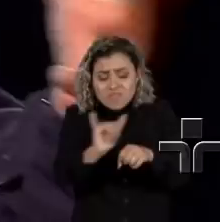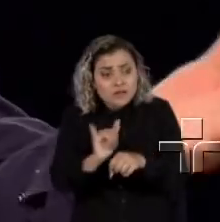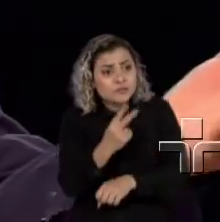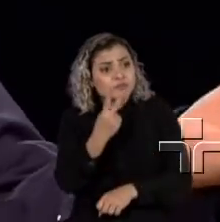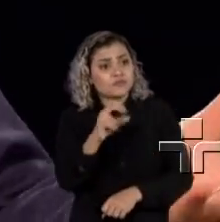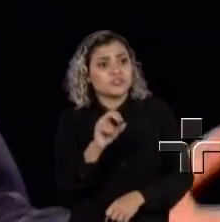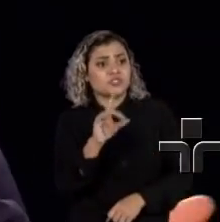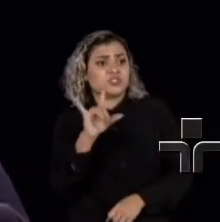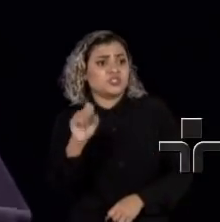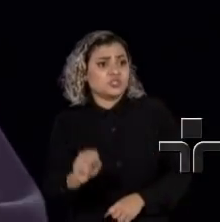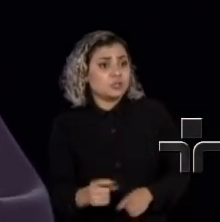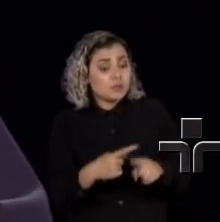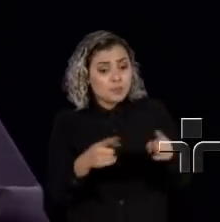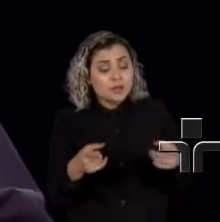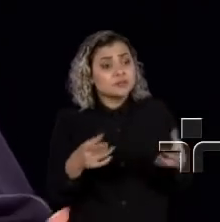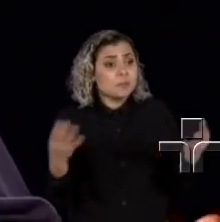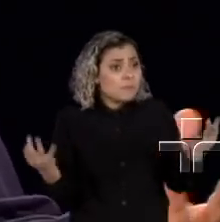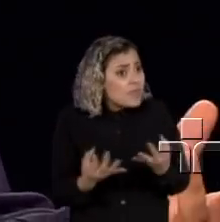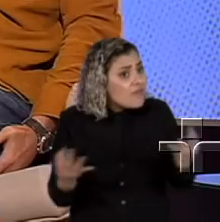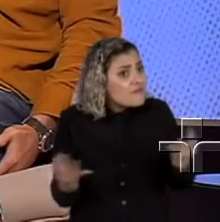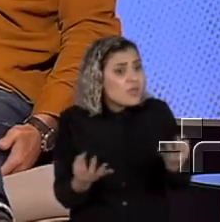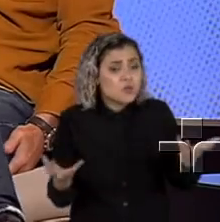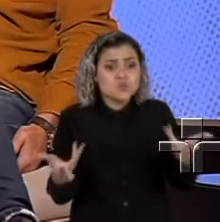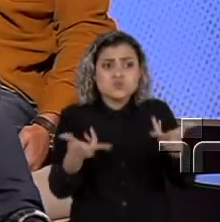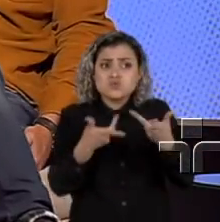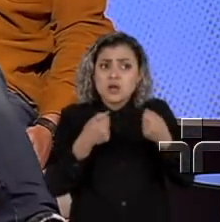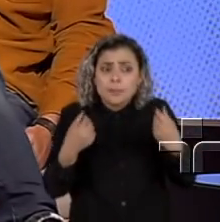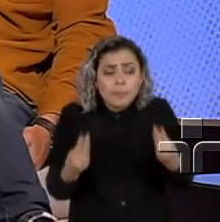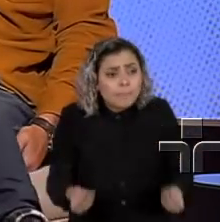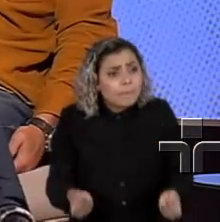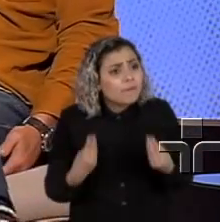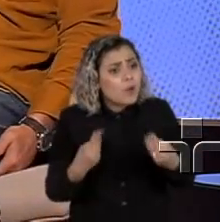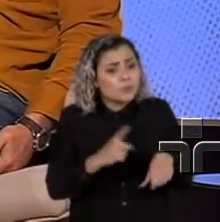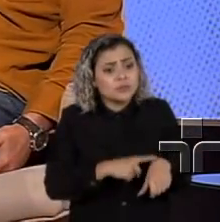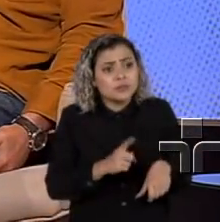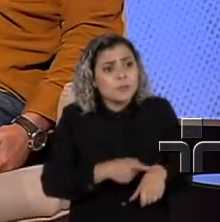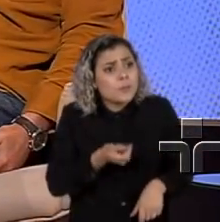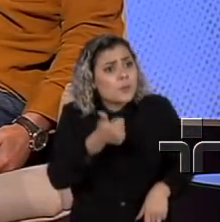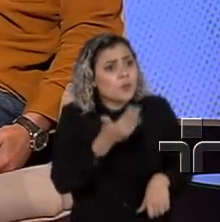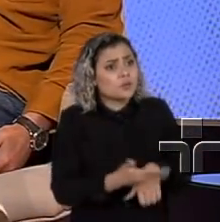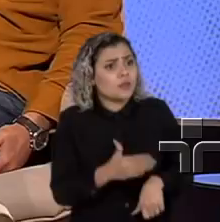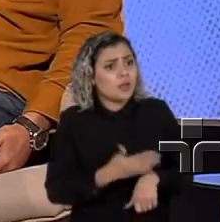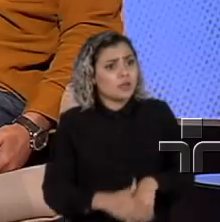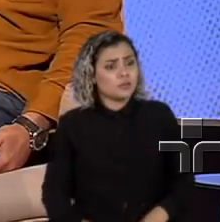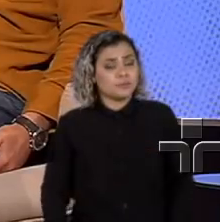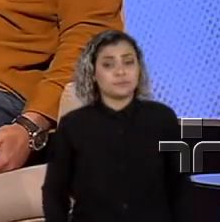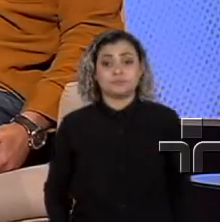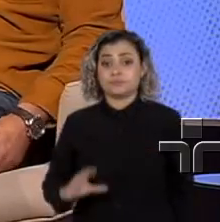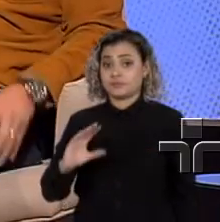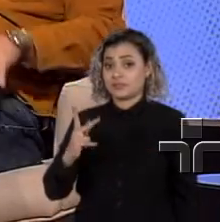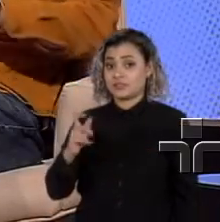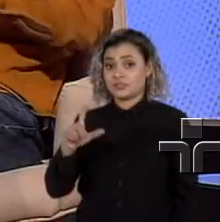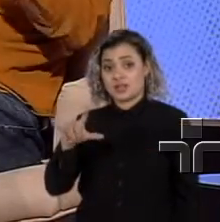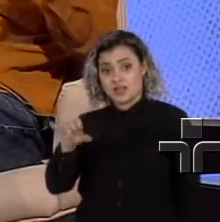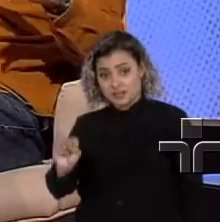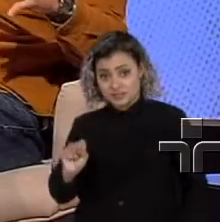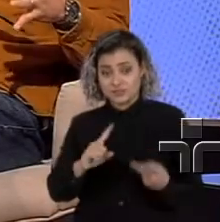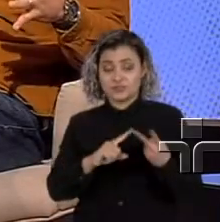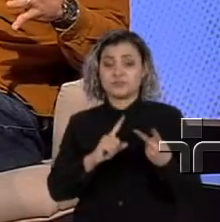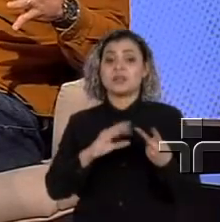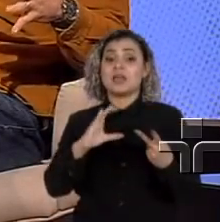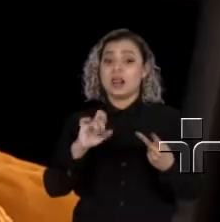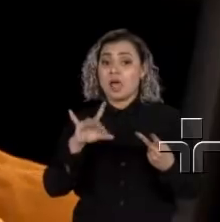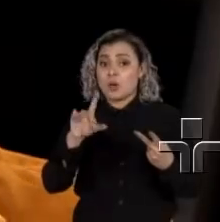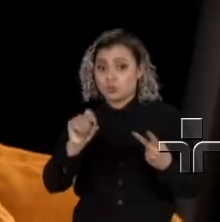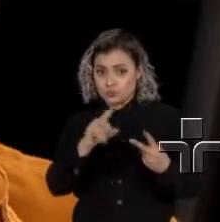perfeito, que Noviça era de uma qualidade enorme, com tão pouco tempo de ensaio. O Charles e o Cláudio já tem uma indústria por trás